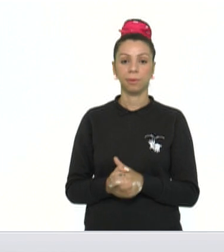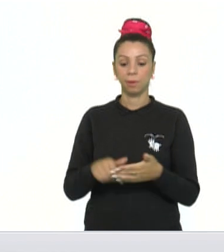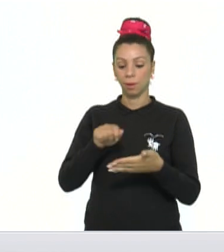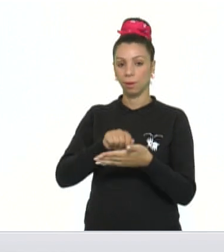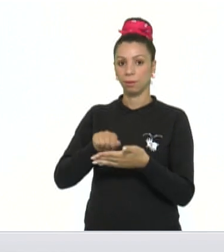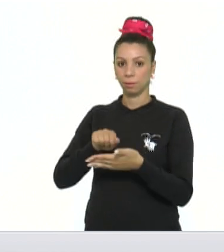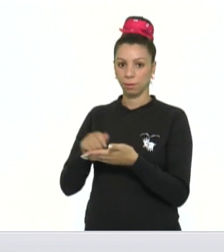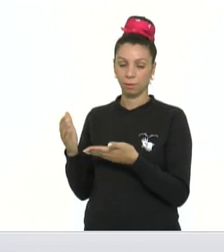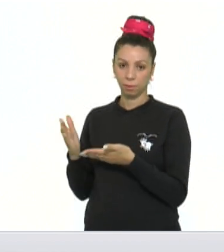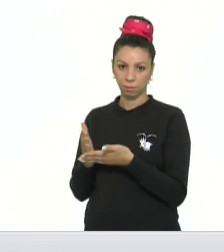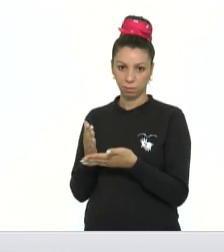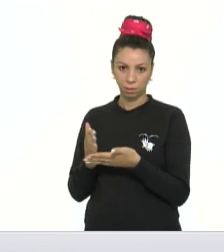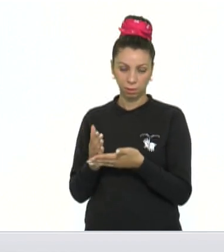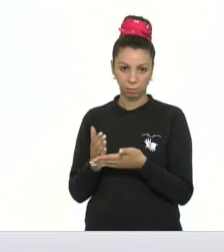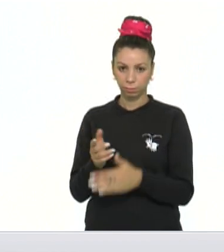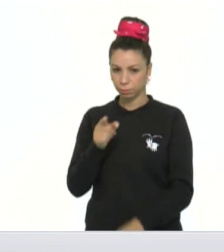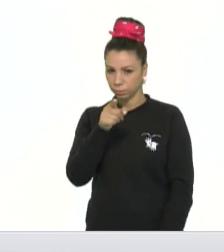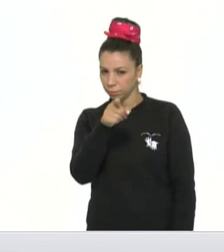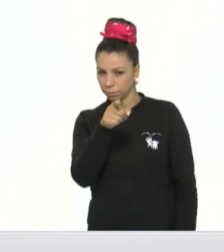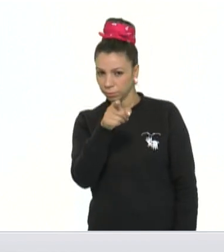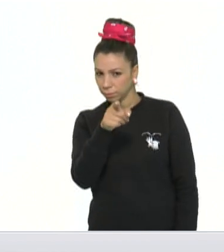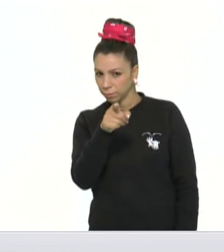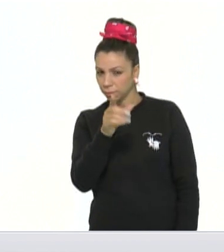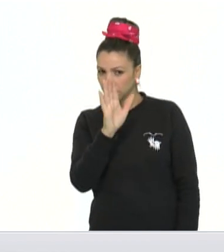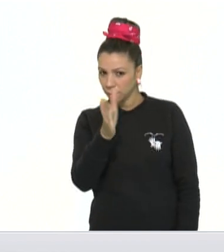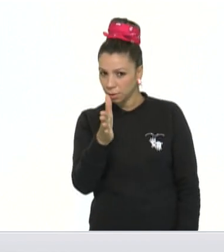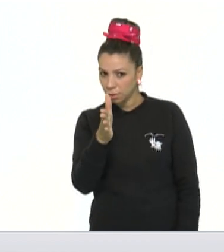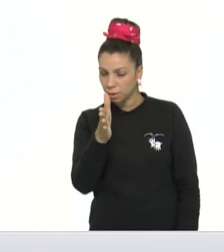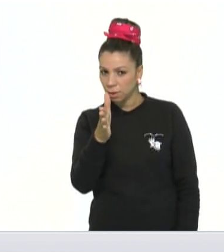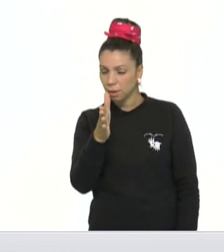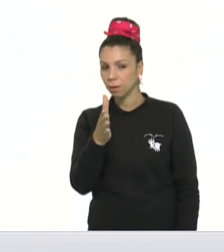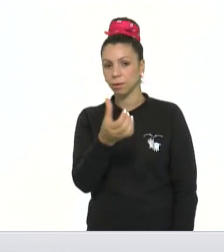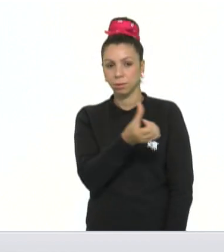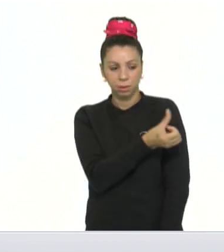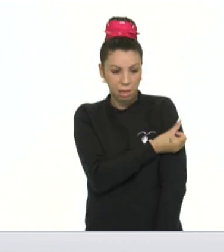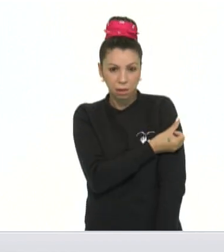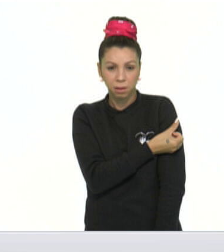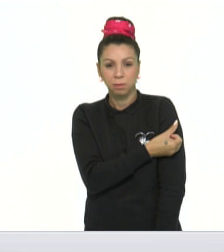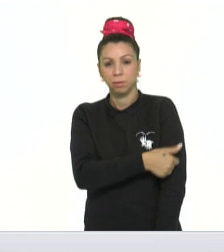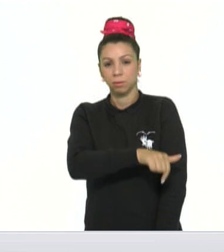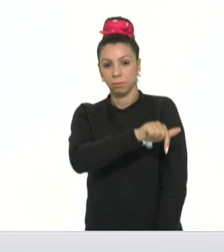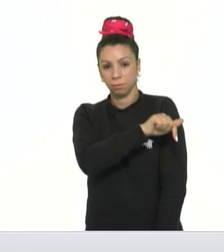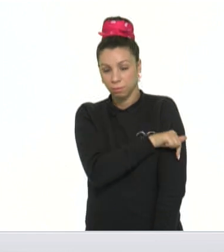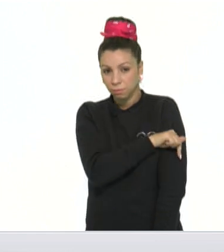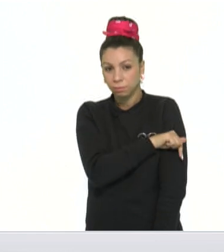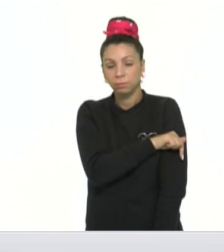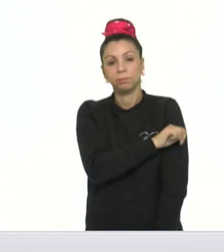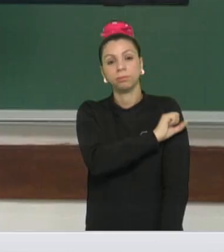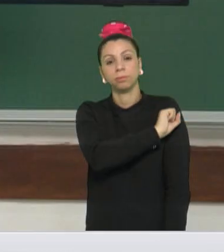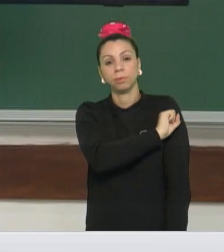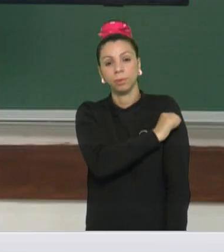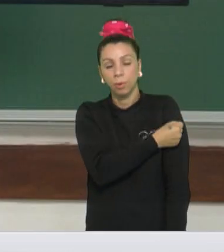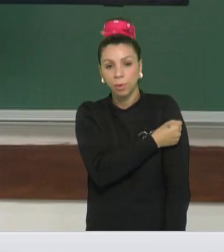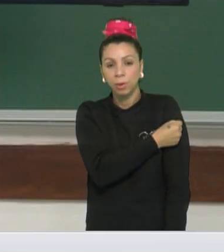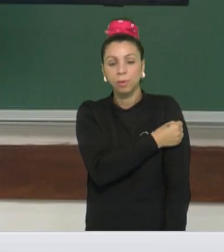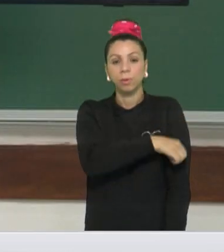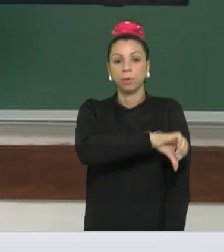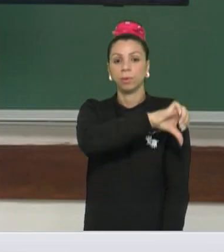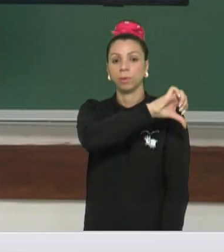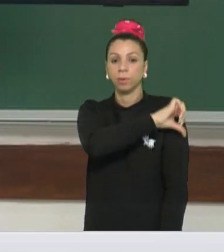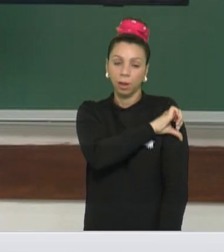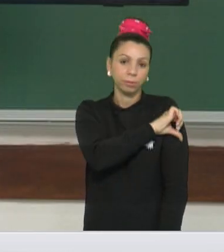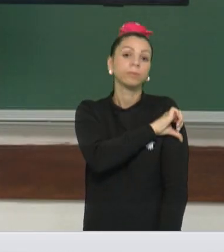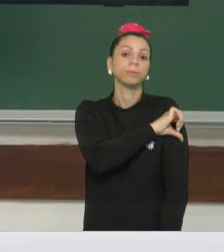seu caderno. Você já passou pelo 6º, pelo 7º, pelo 8º e pelo 9º ano do